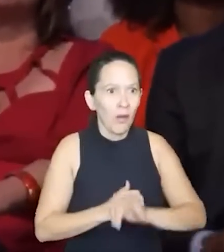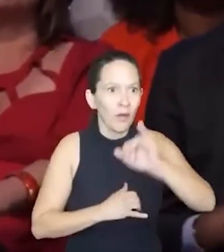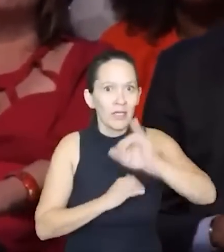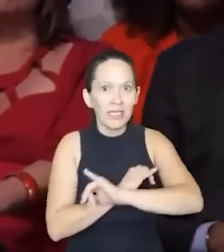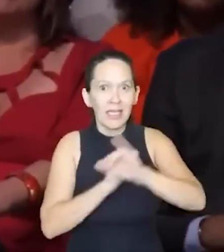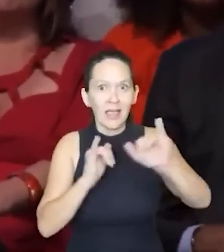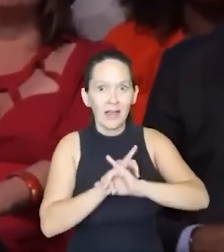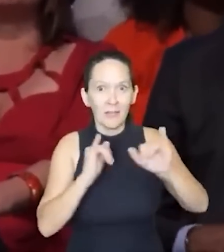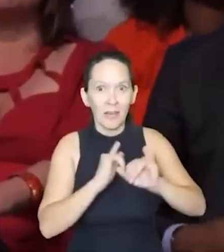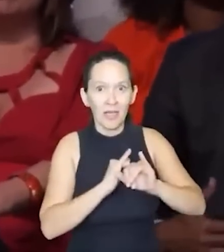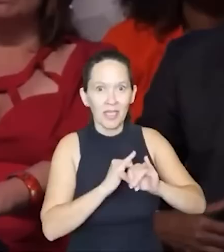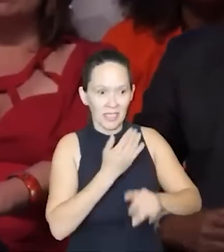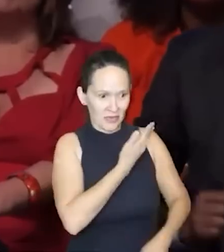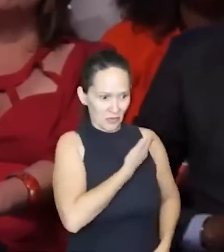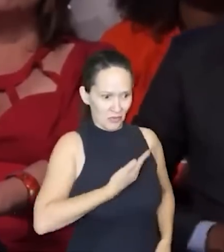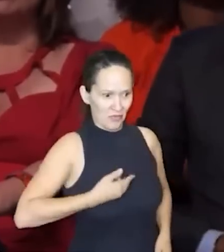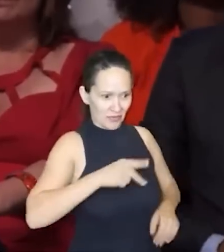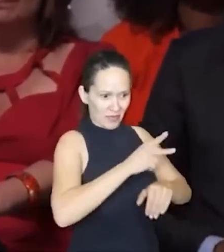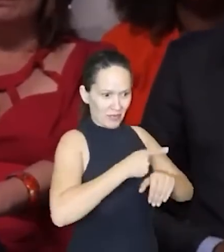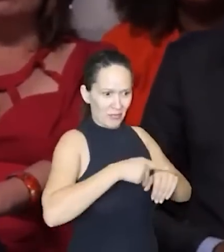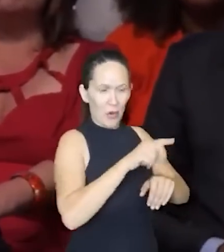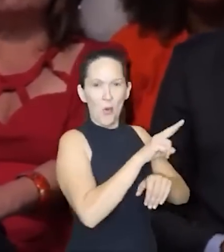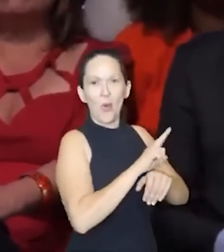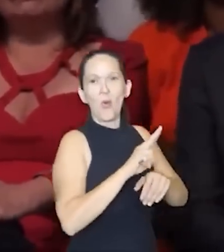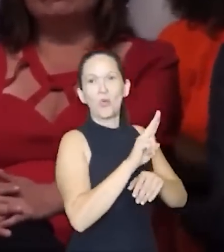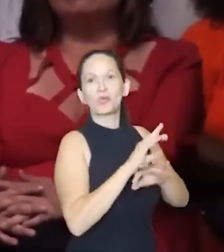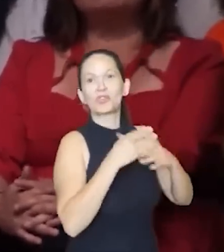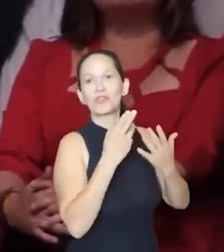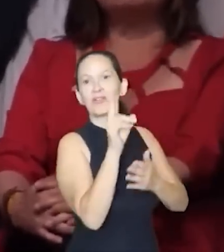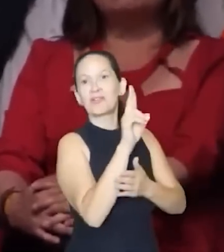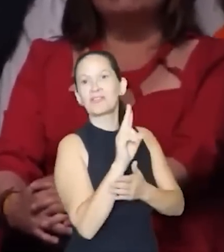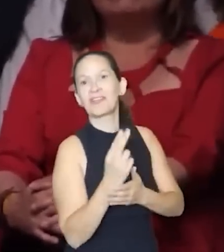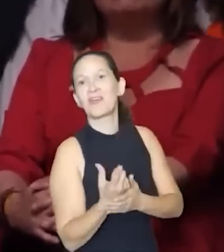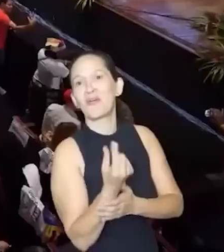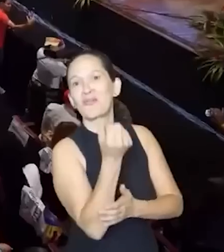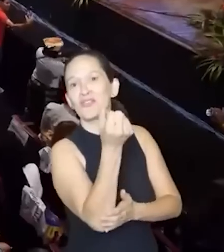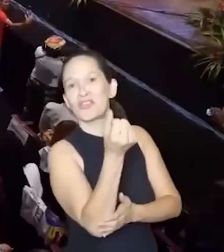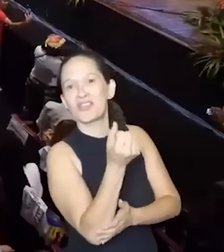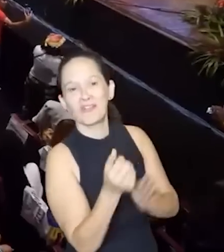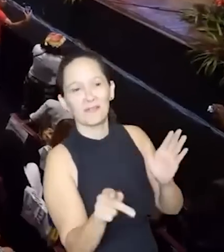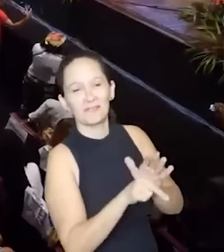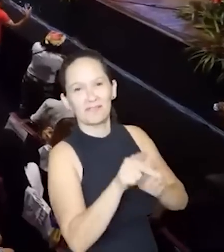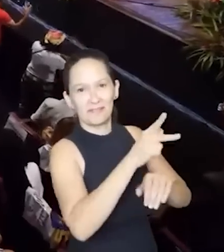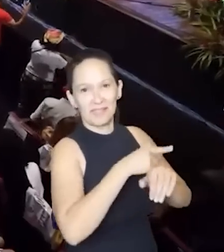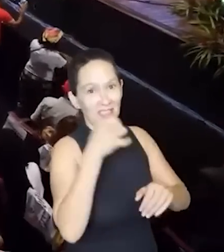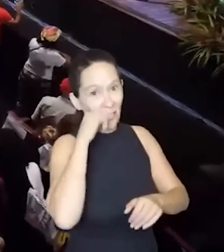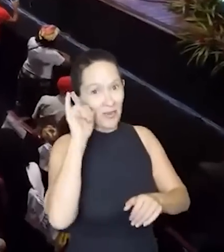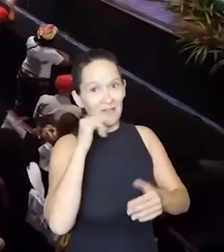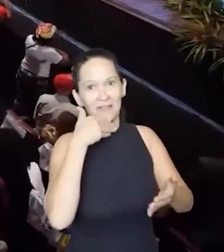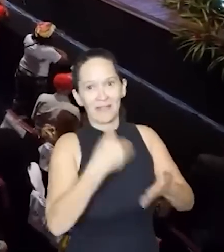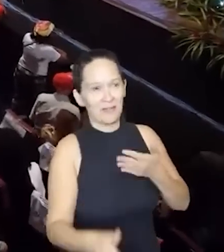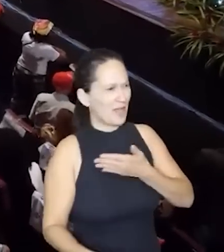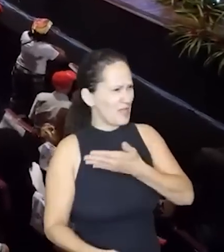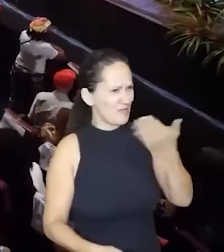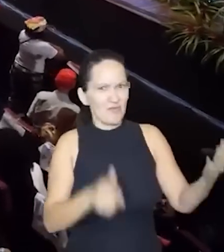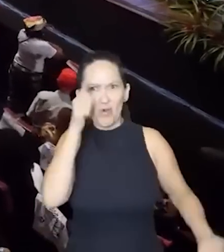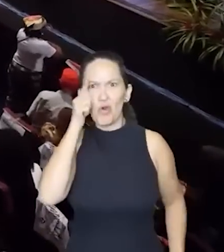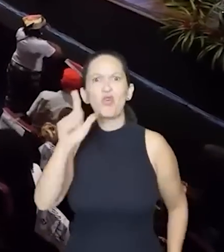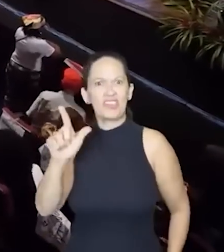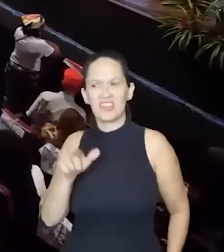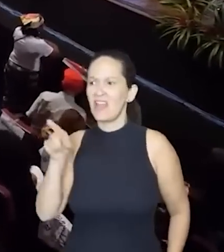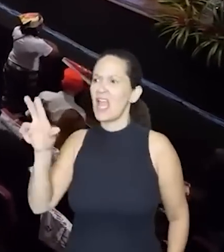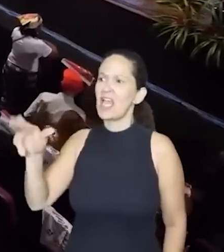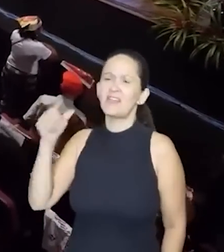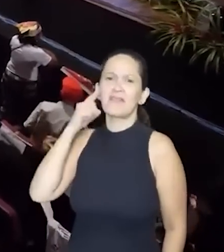pública mais utilizou dinheiro para evitar a derrota. E vocês conseguiram aquilo que eles jamais